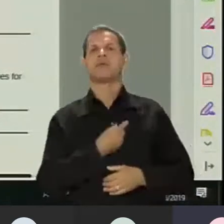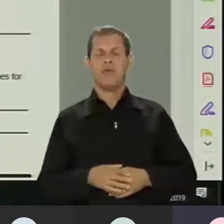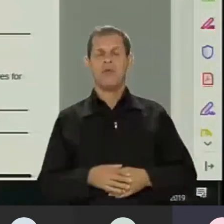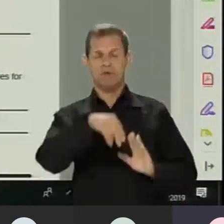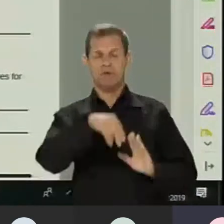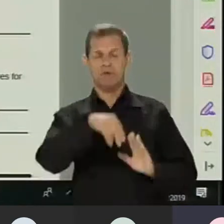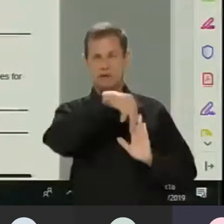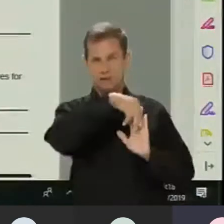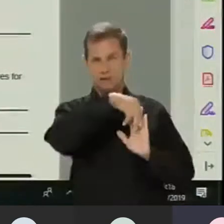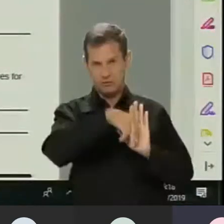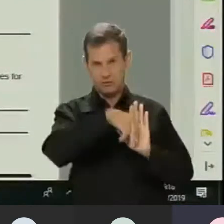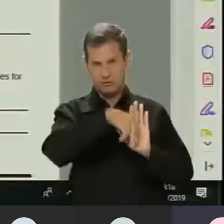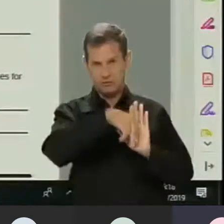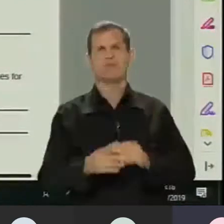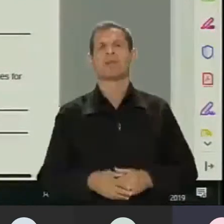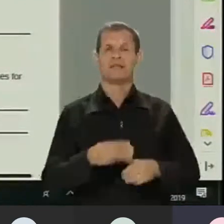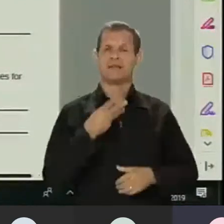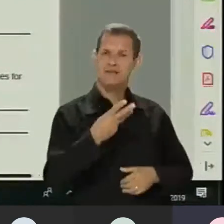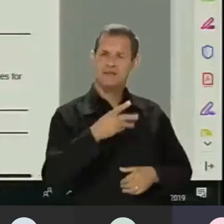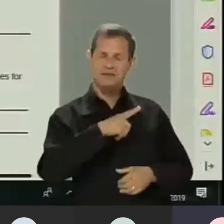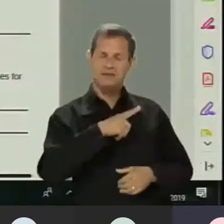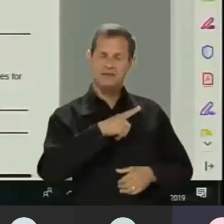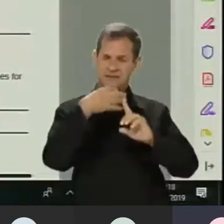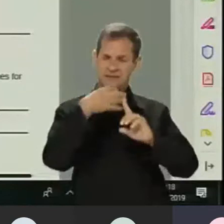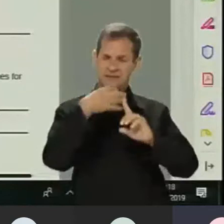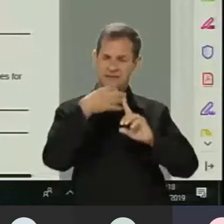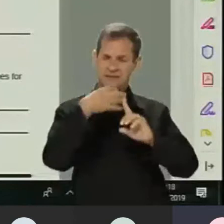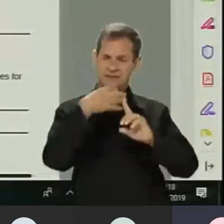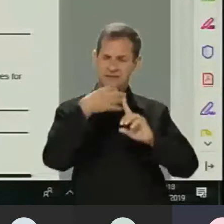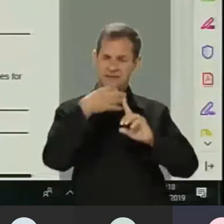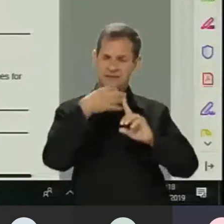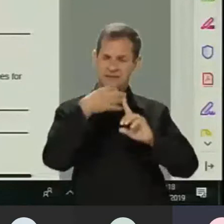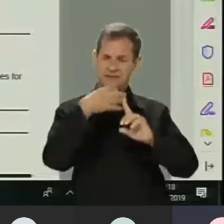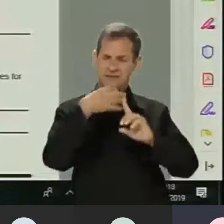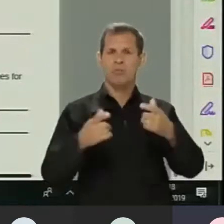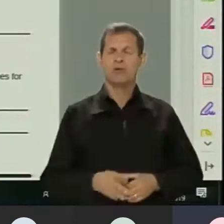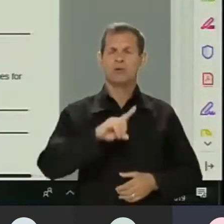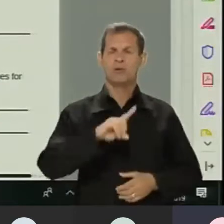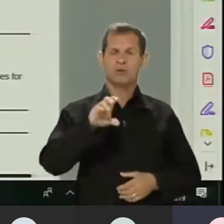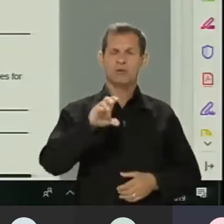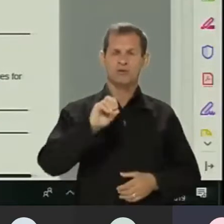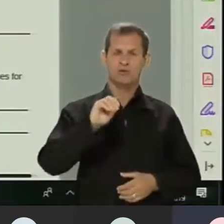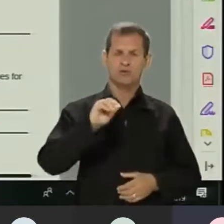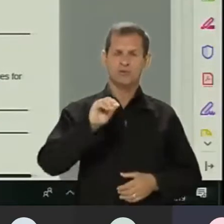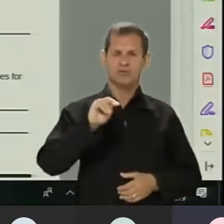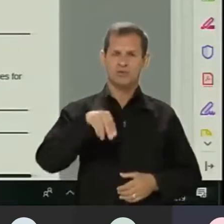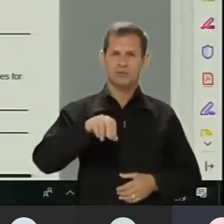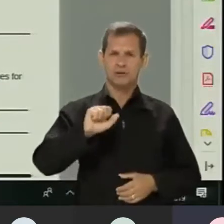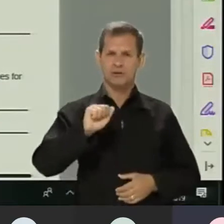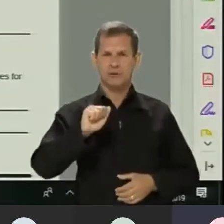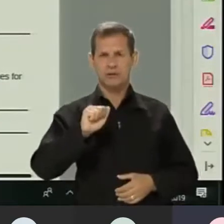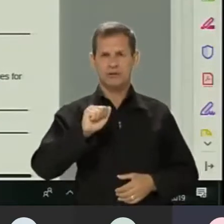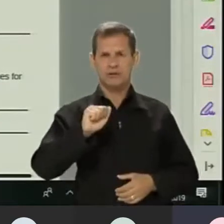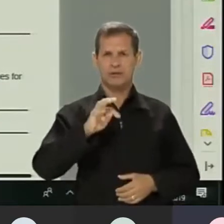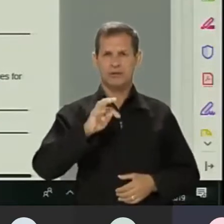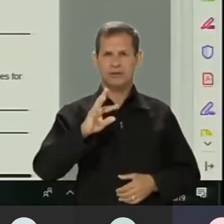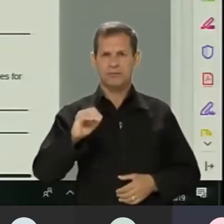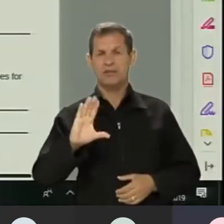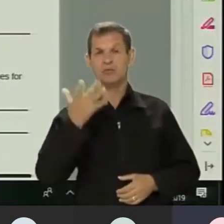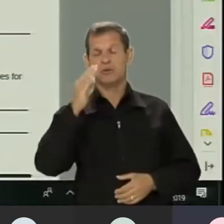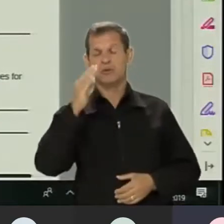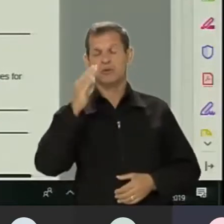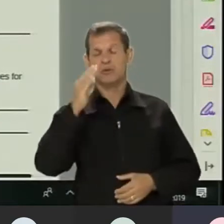temos a norma, que é essa parte 3, que ela vai falar sobre o zoneamento bioclimático brasileiro e as diretrizes